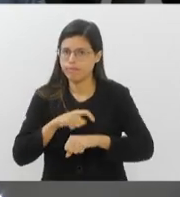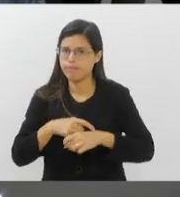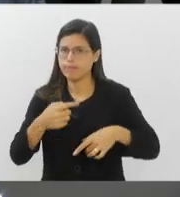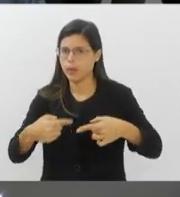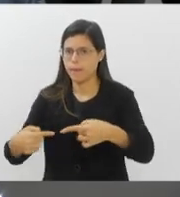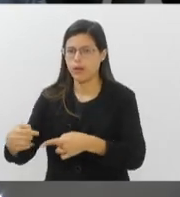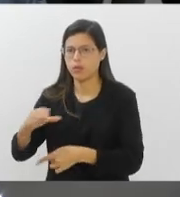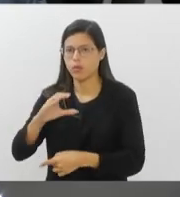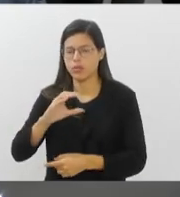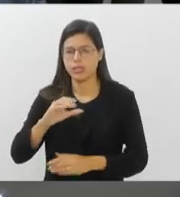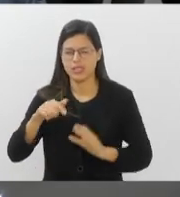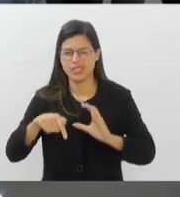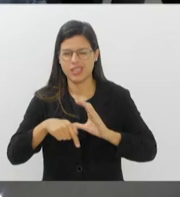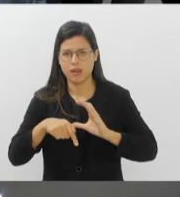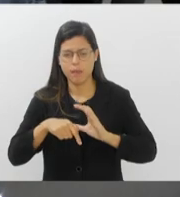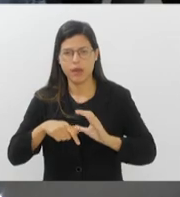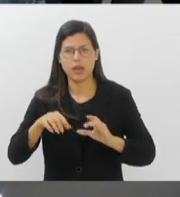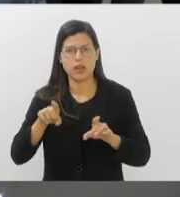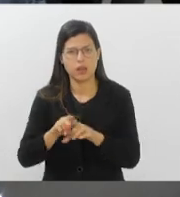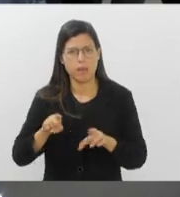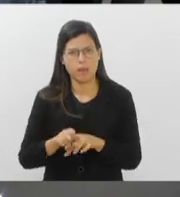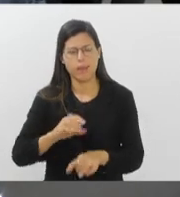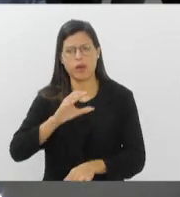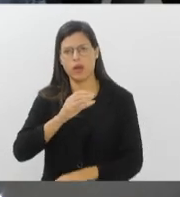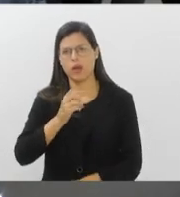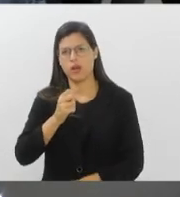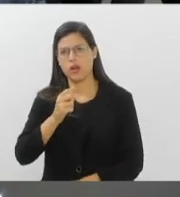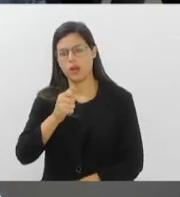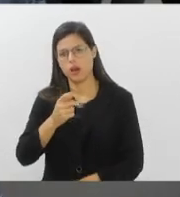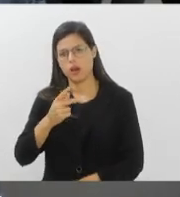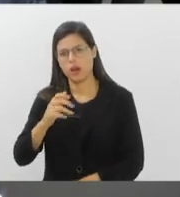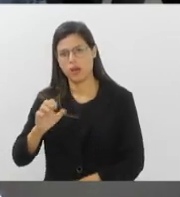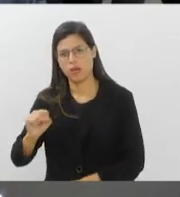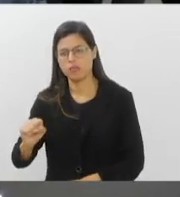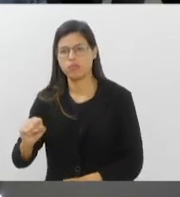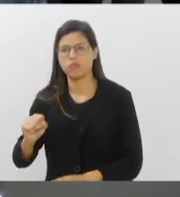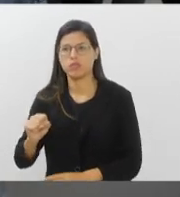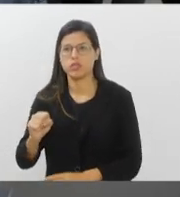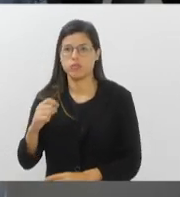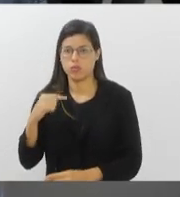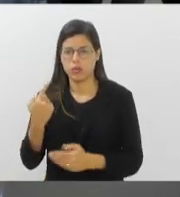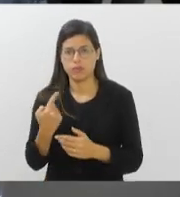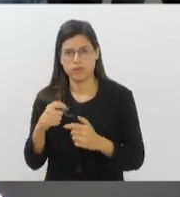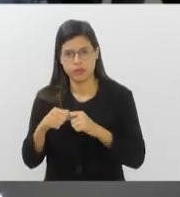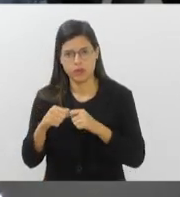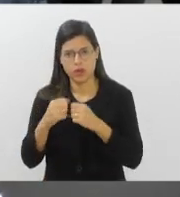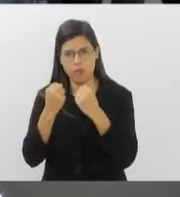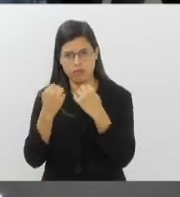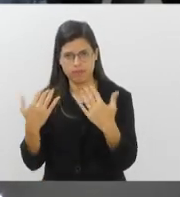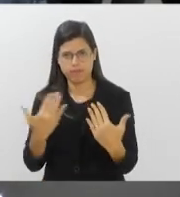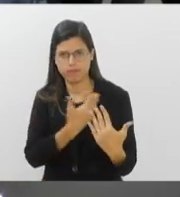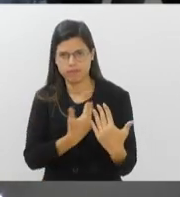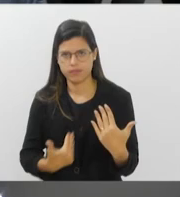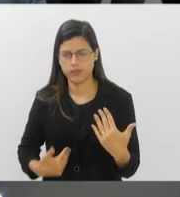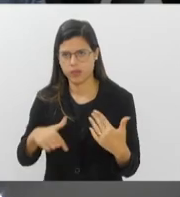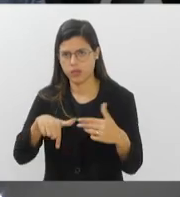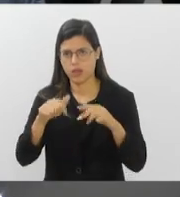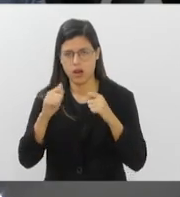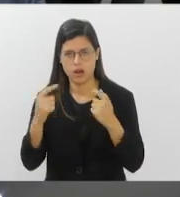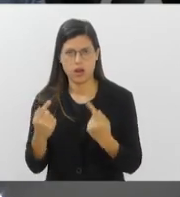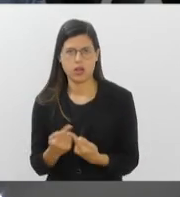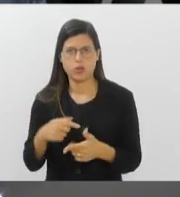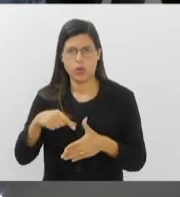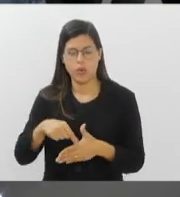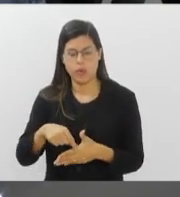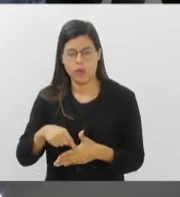CNPq está discutindo adotar, a CAPES está discutindo adotar. A gente realizou uma audiência pública aqui na Assembleia Legislativa, onde o presidente da